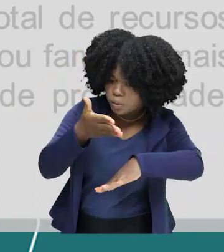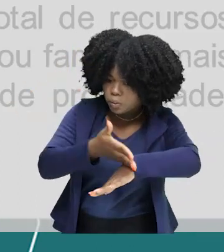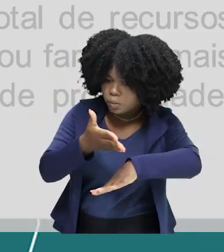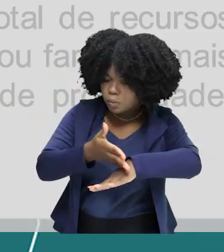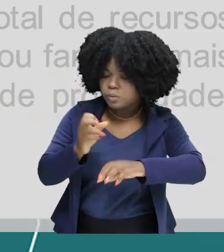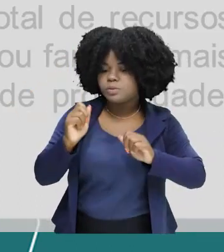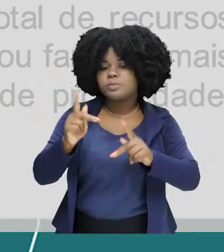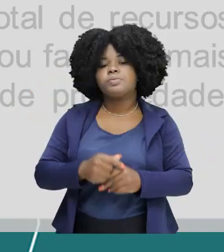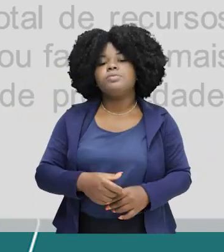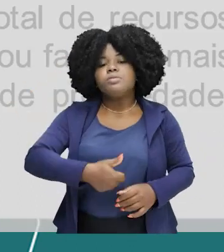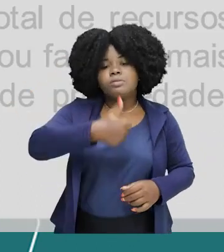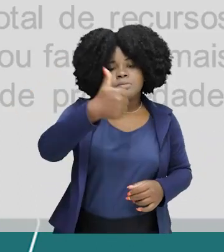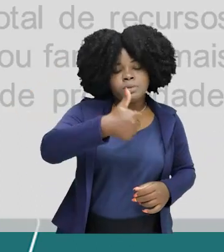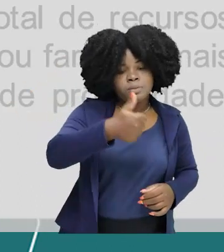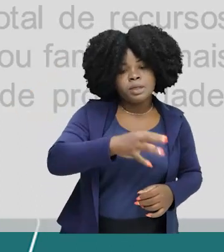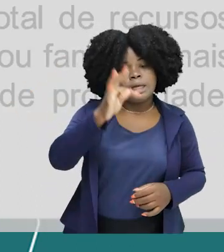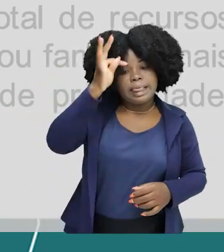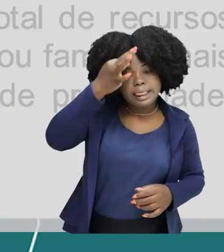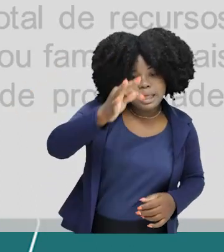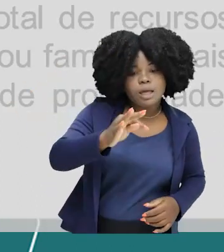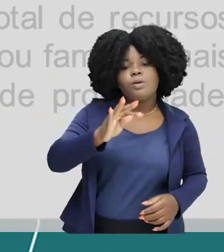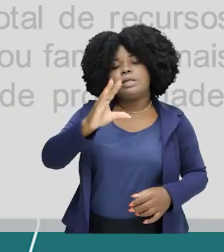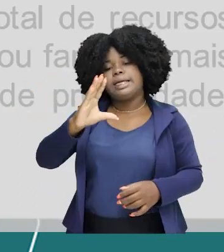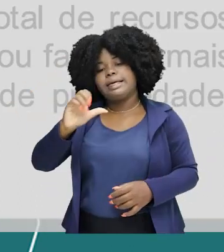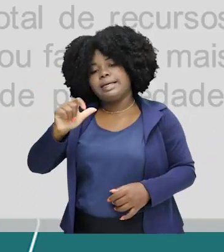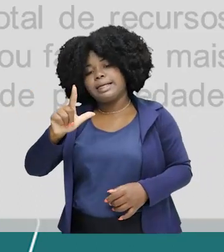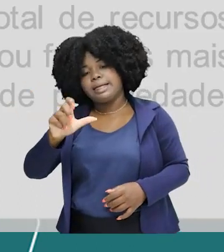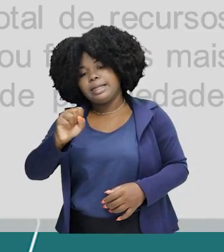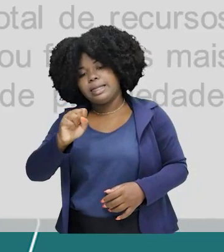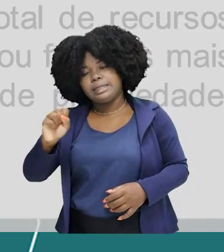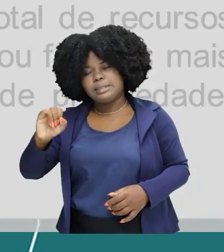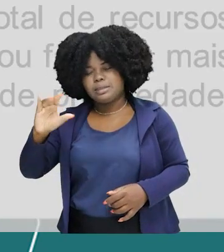estou te dando a teoria clássica. Eu estou te dizendo o que